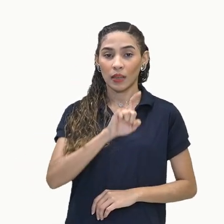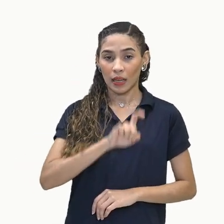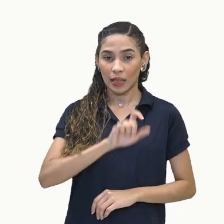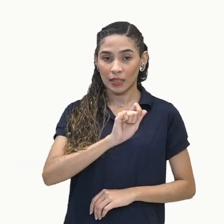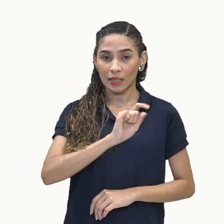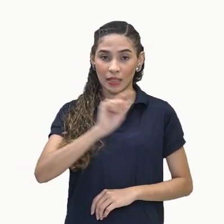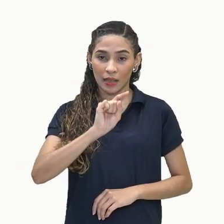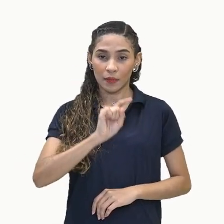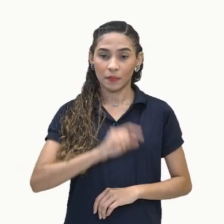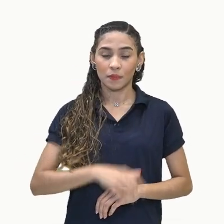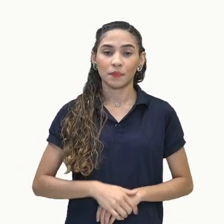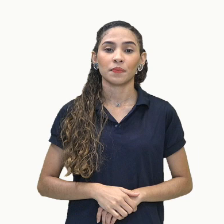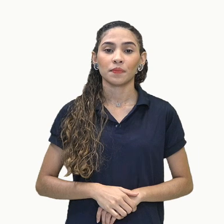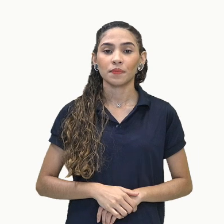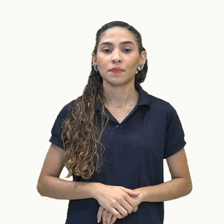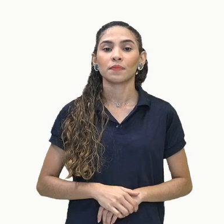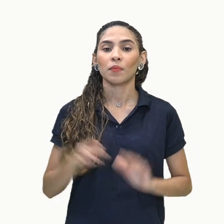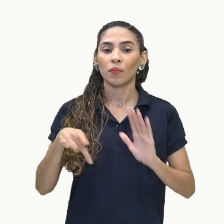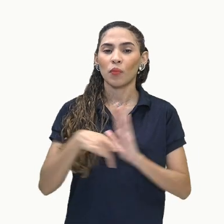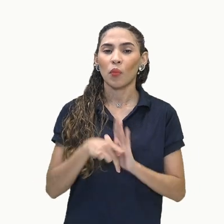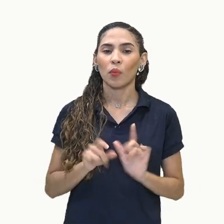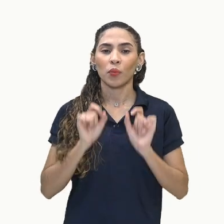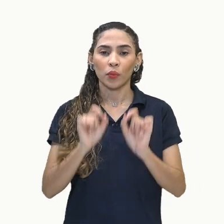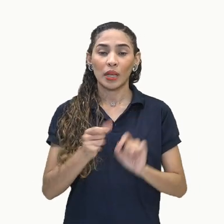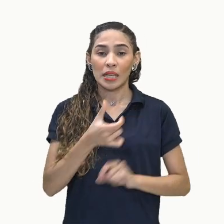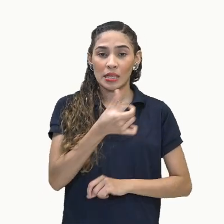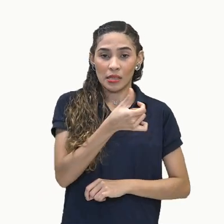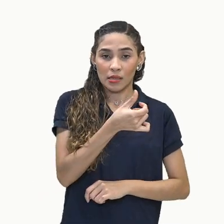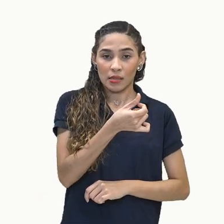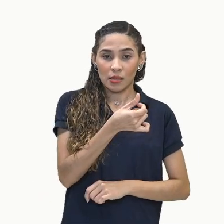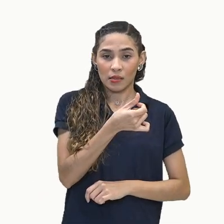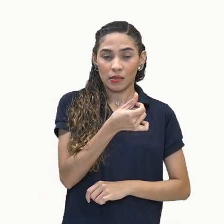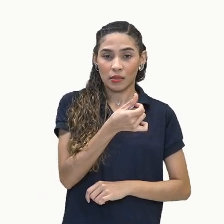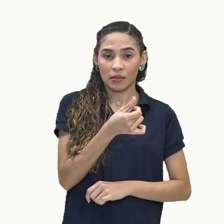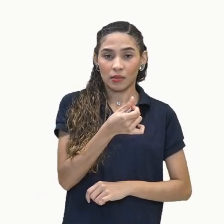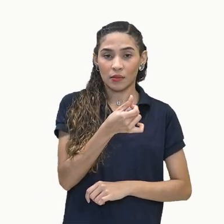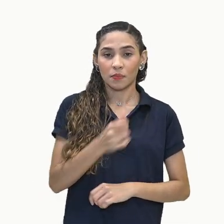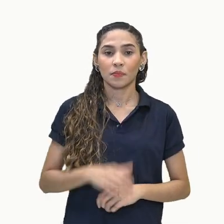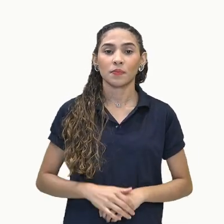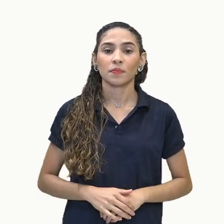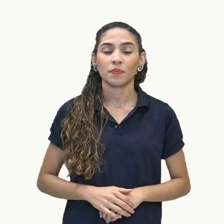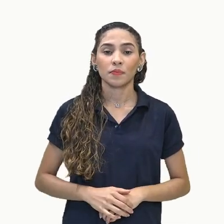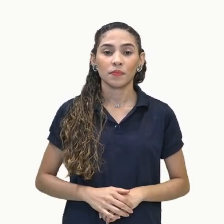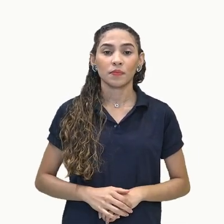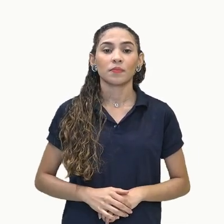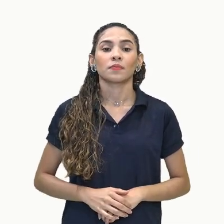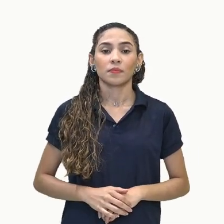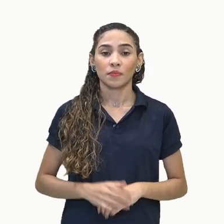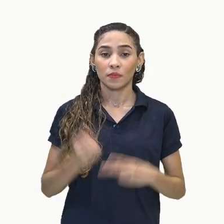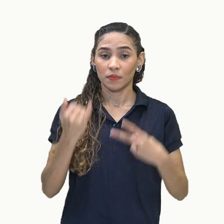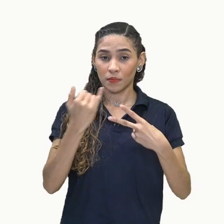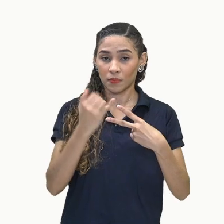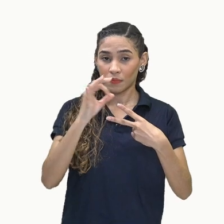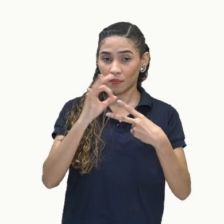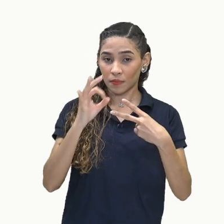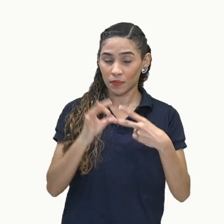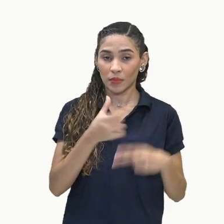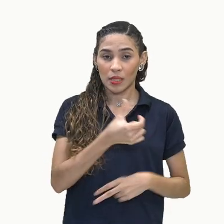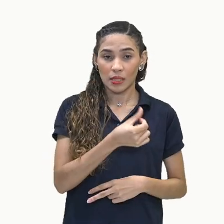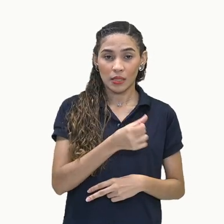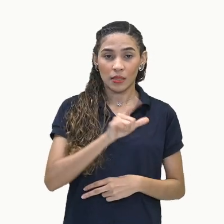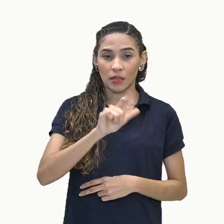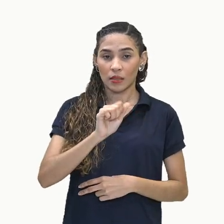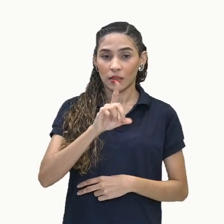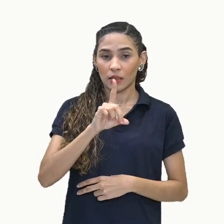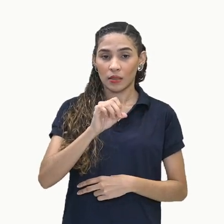hexa, que é de 6. Tá? Então, nosso polígono aí com 6 lados